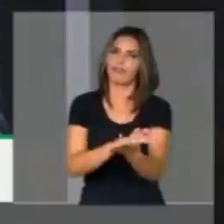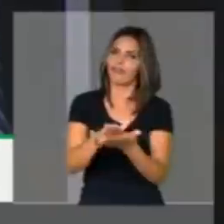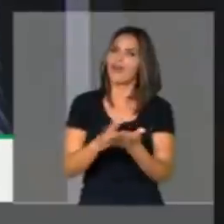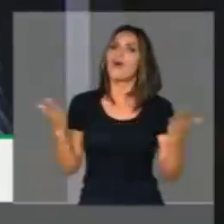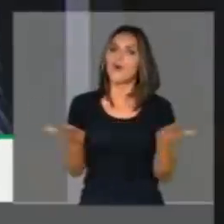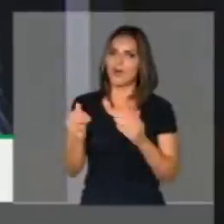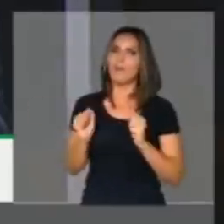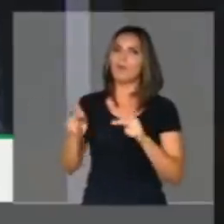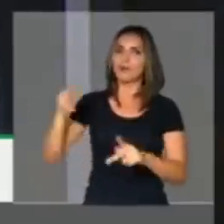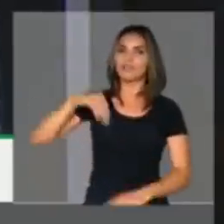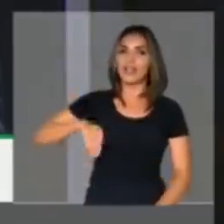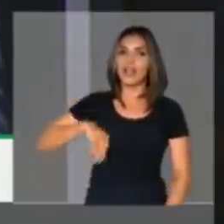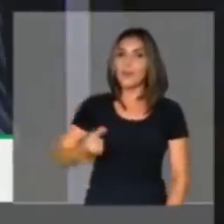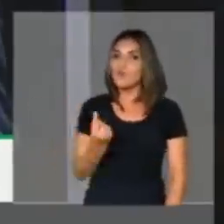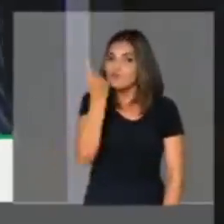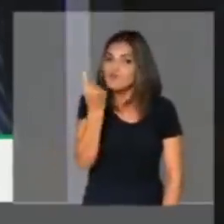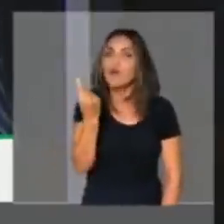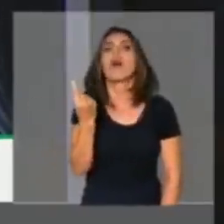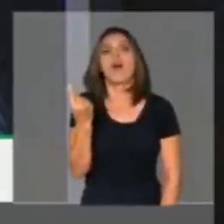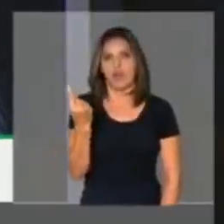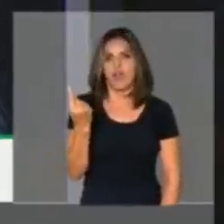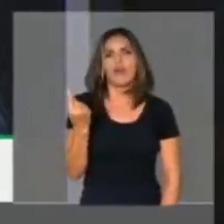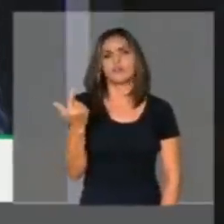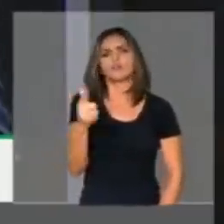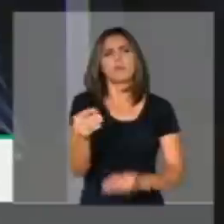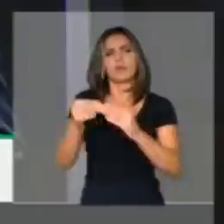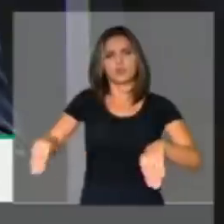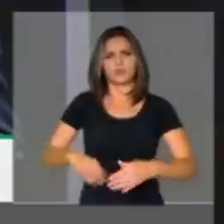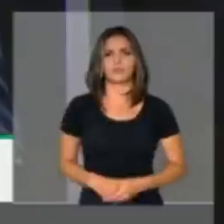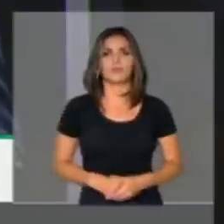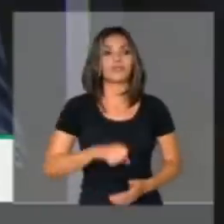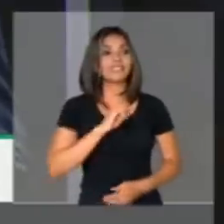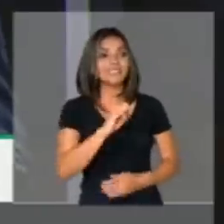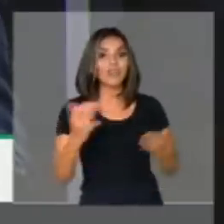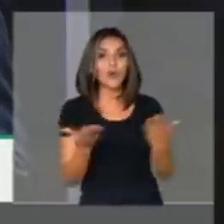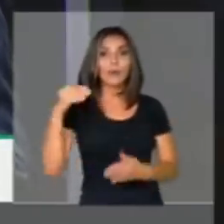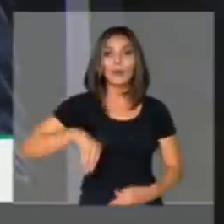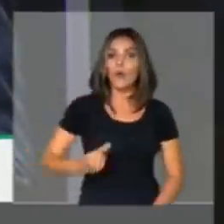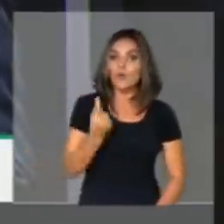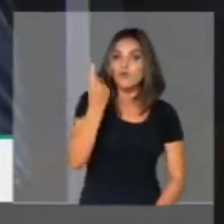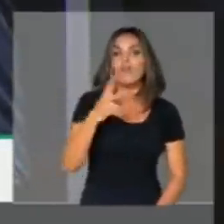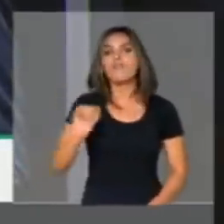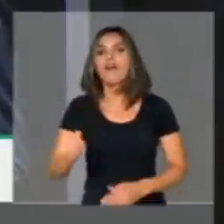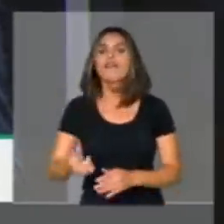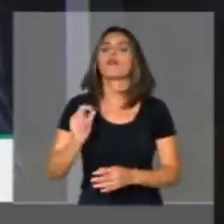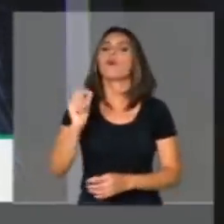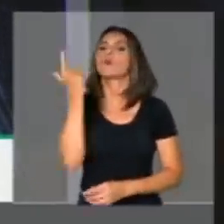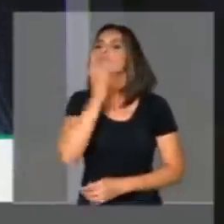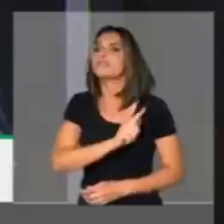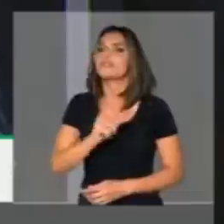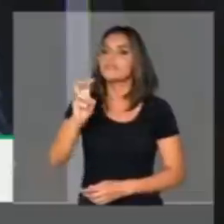hoje se aposenta por salário mínimo. Pelo contrário, para quem hoje se aposenta com salário mínimo, vai haver uma antecipação do benefício